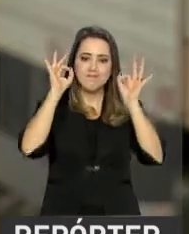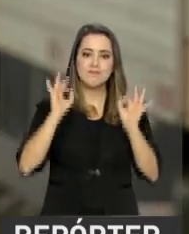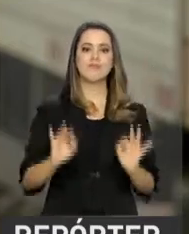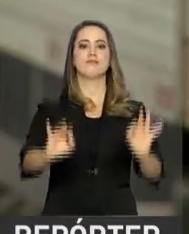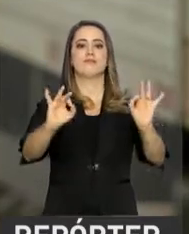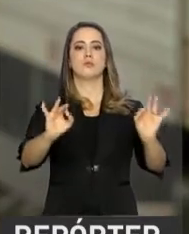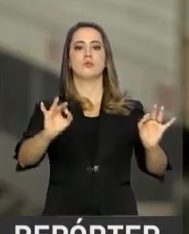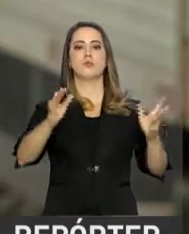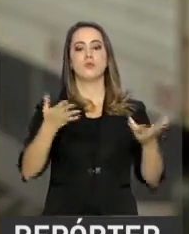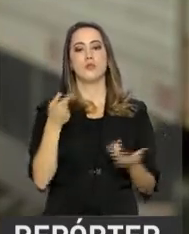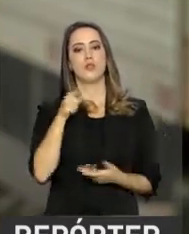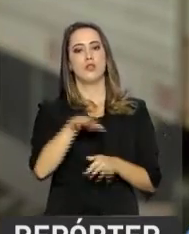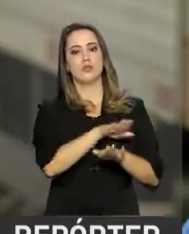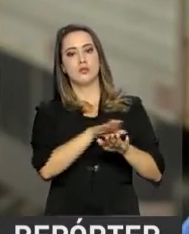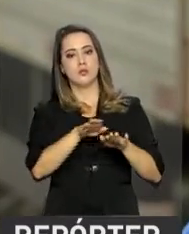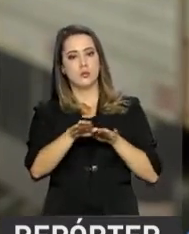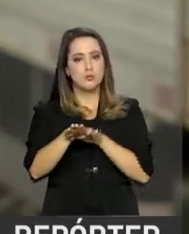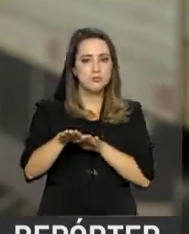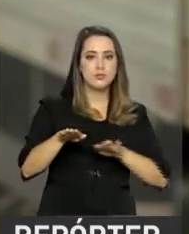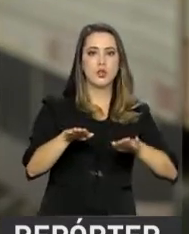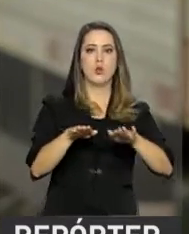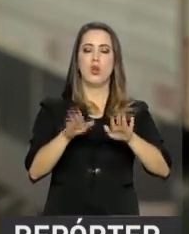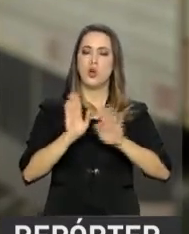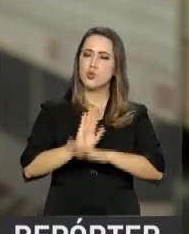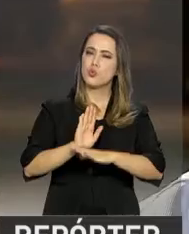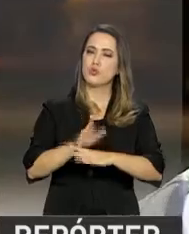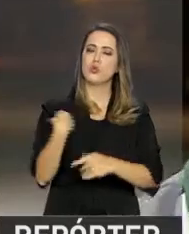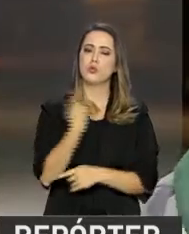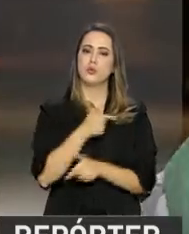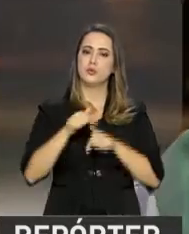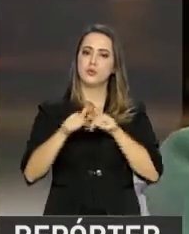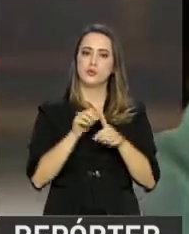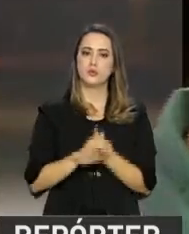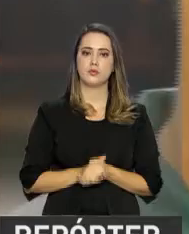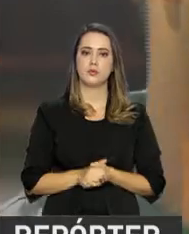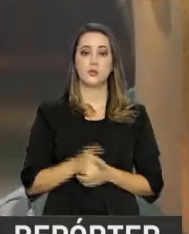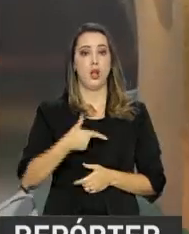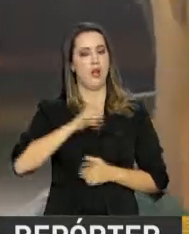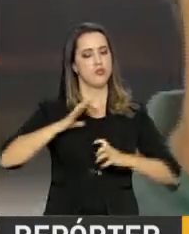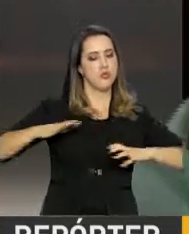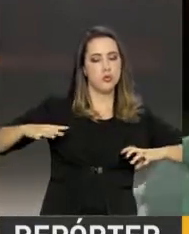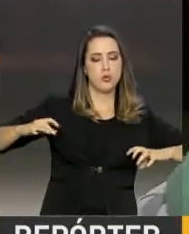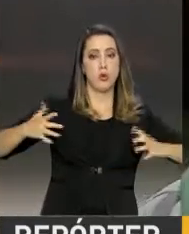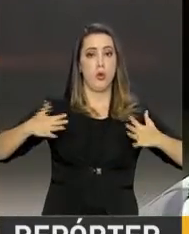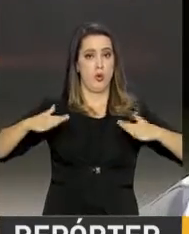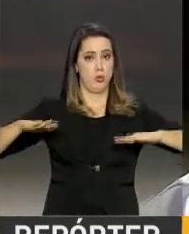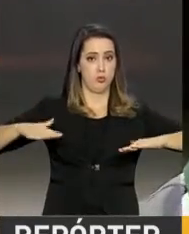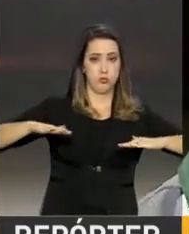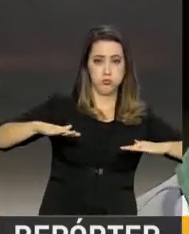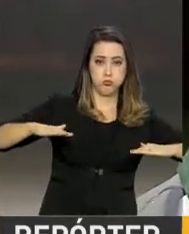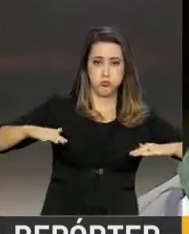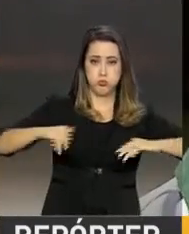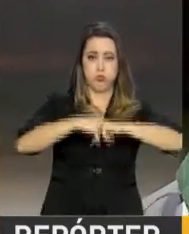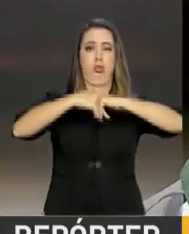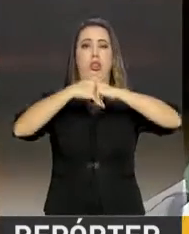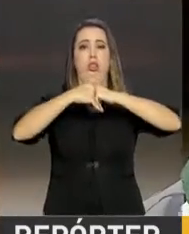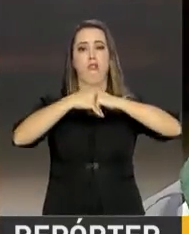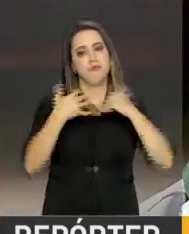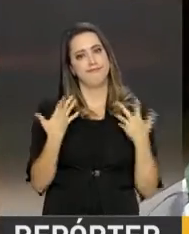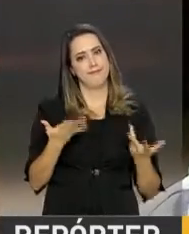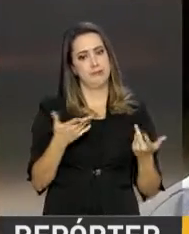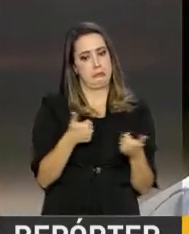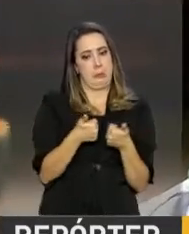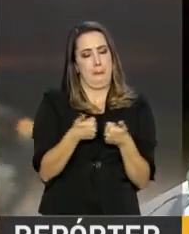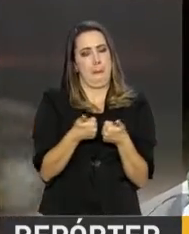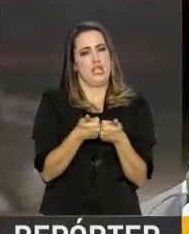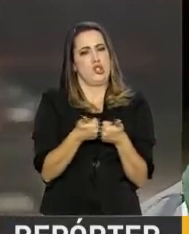a duplicação facilita bastante ajuda bastante bastante acidente colisão de franquia bastante uma pessoa passava beirando